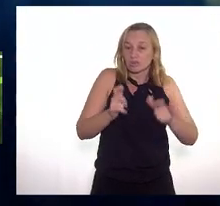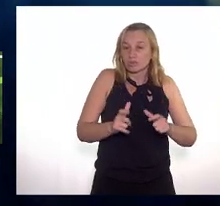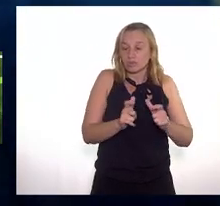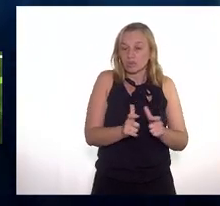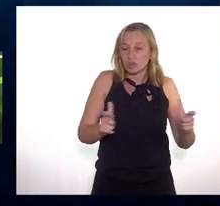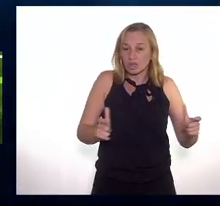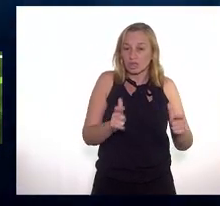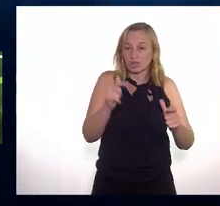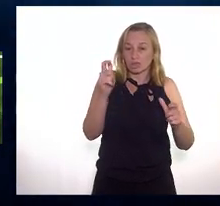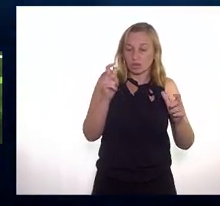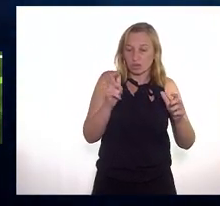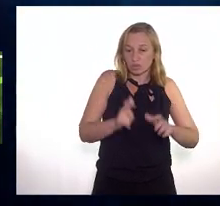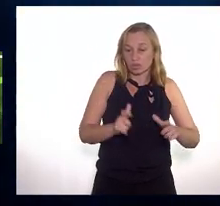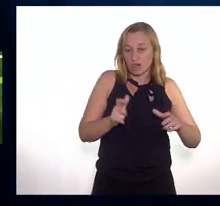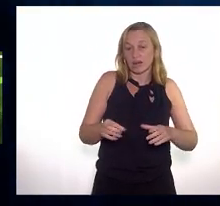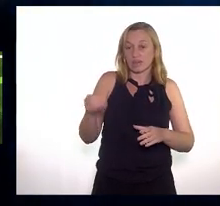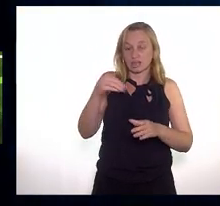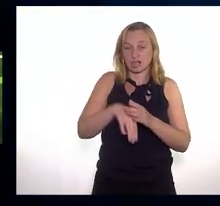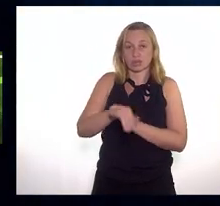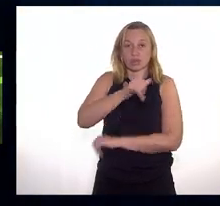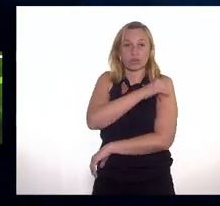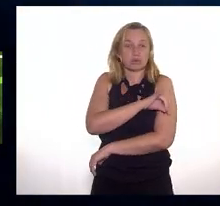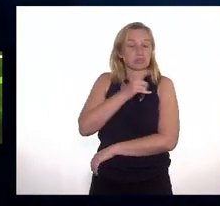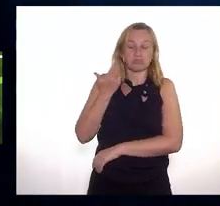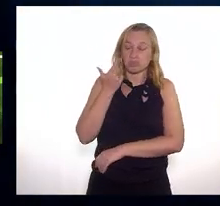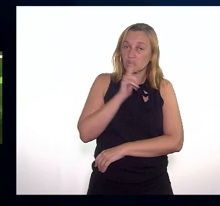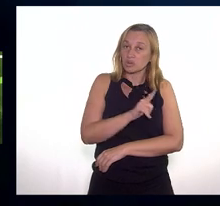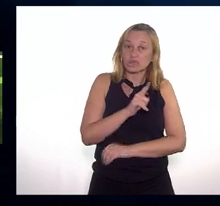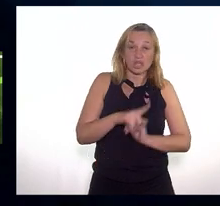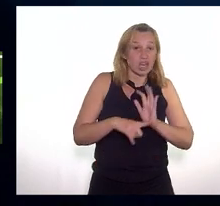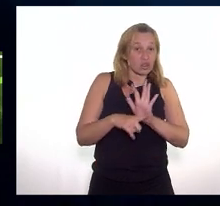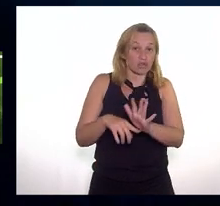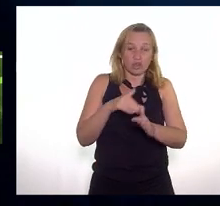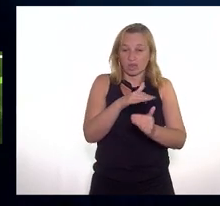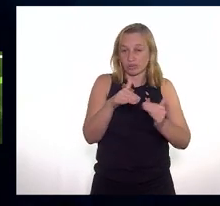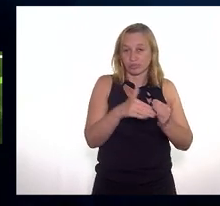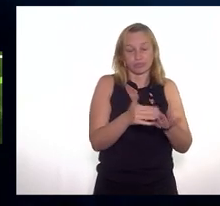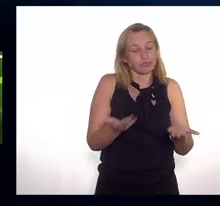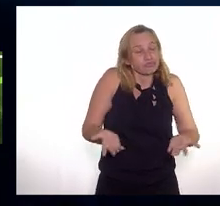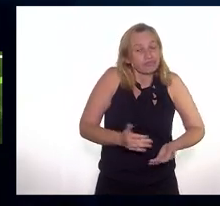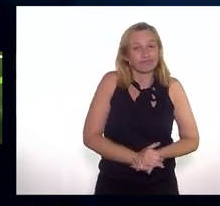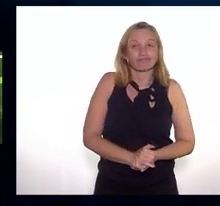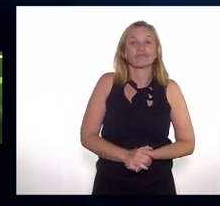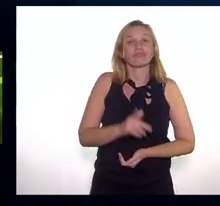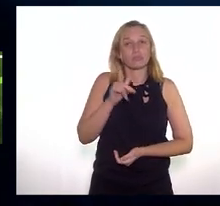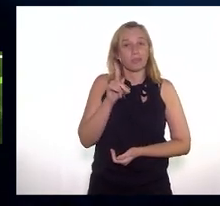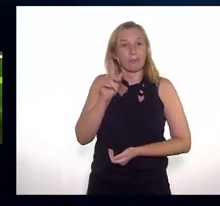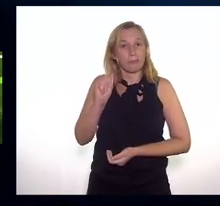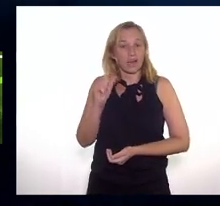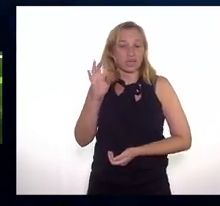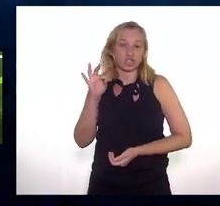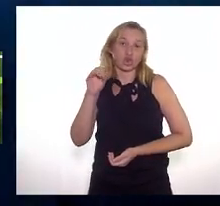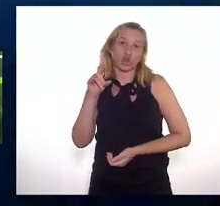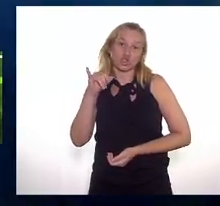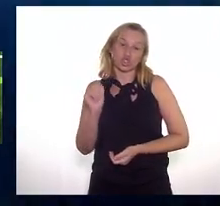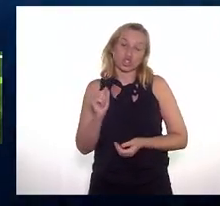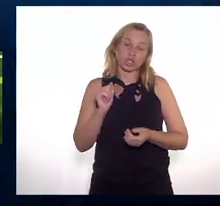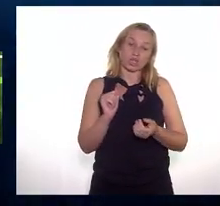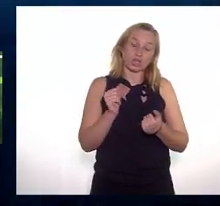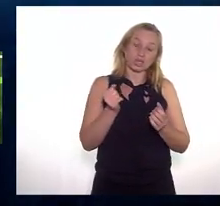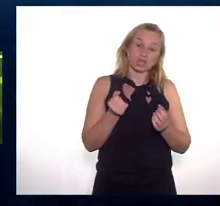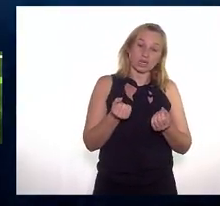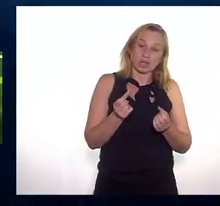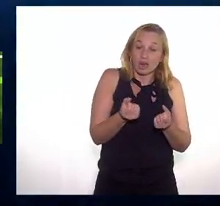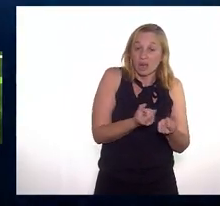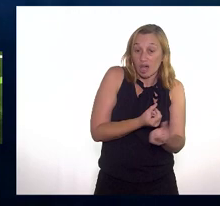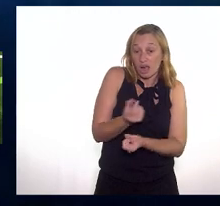dentro e que não vamos conseguir atender a patologia rara se não houver um